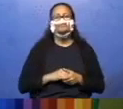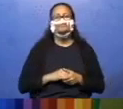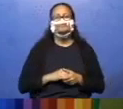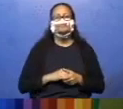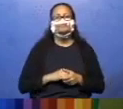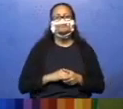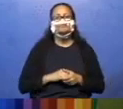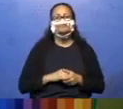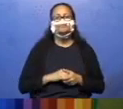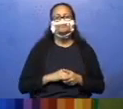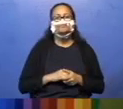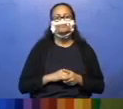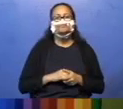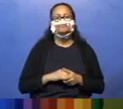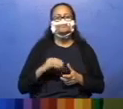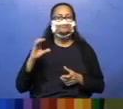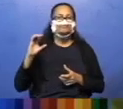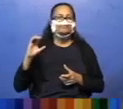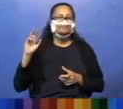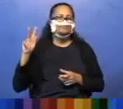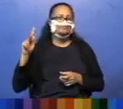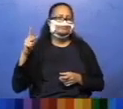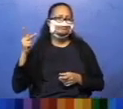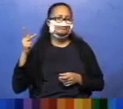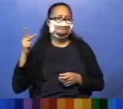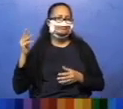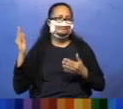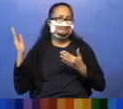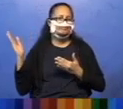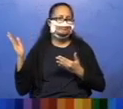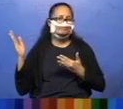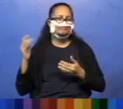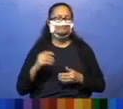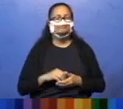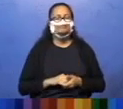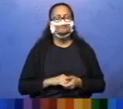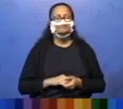ó, bichão é com CH.